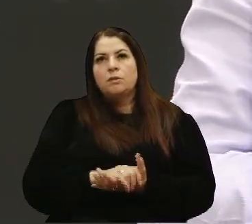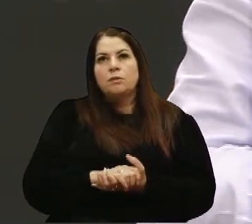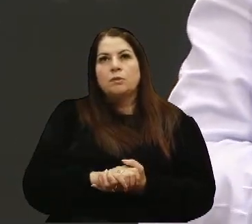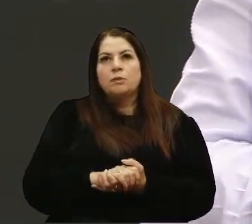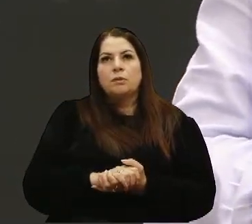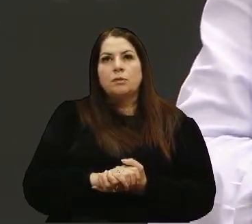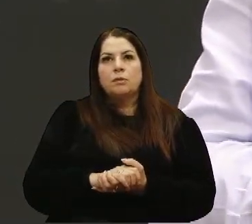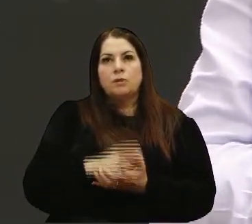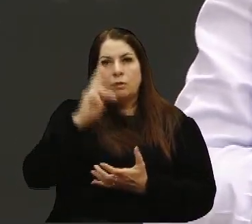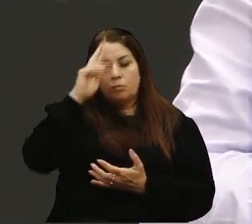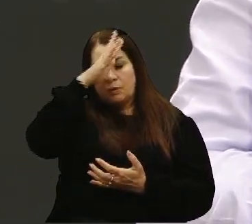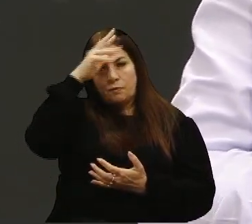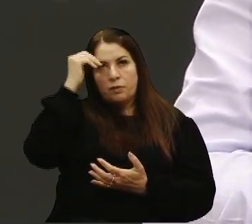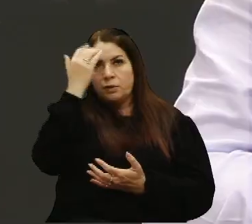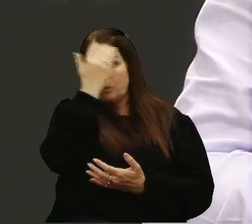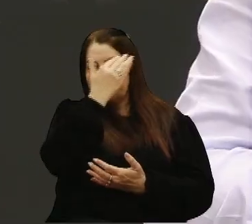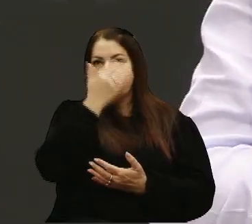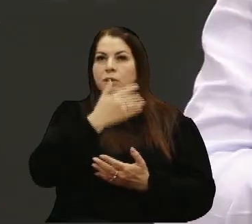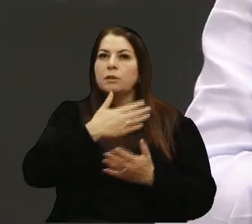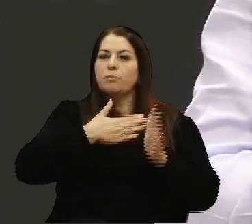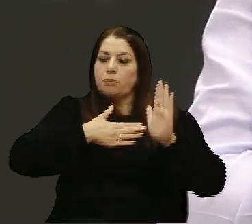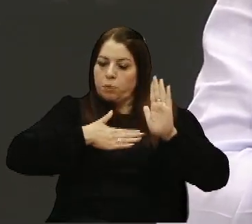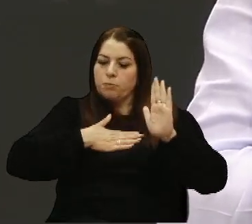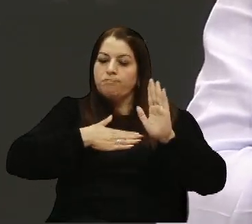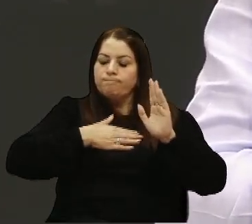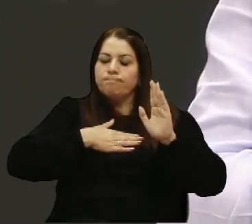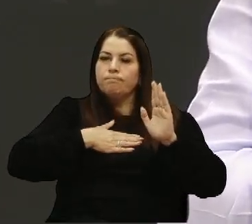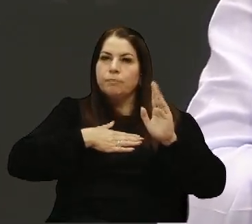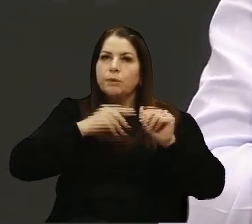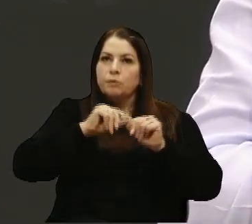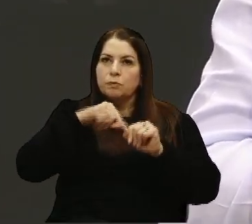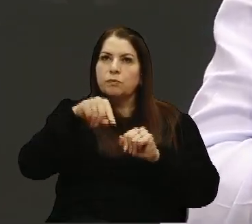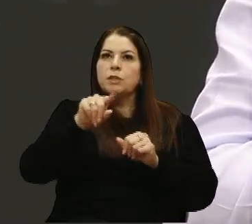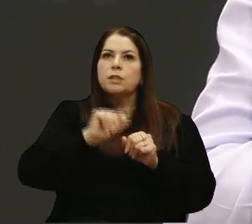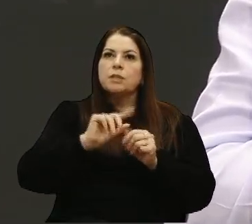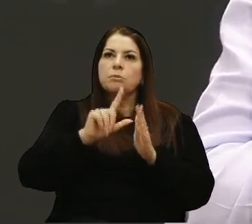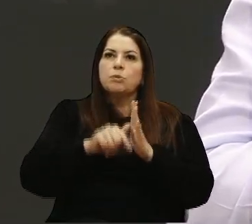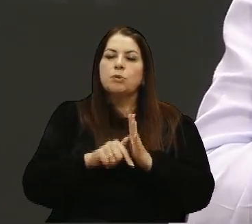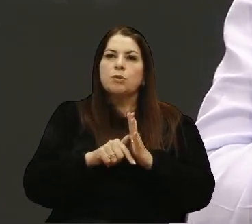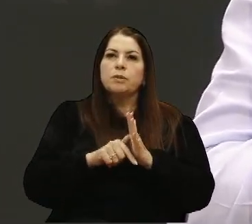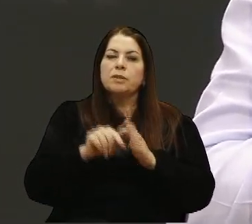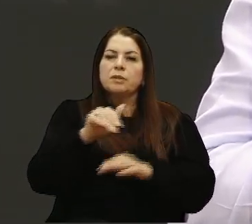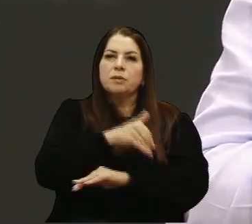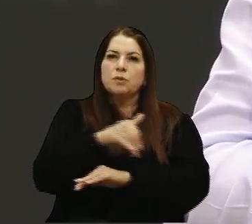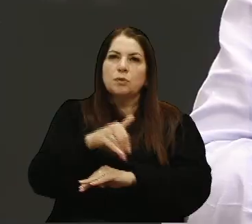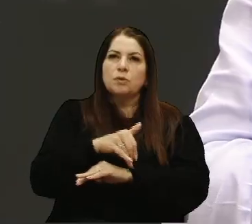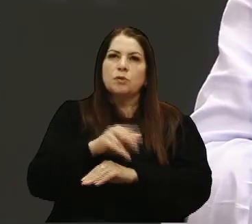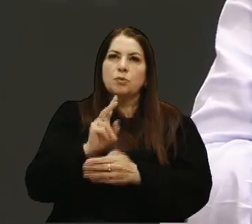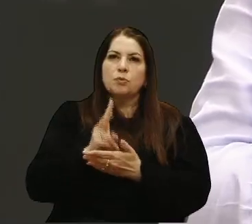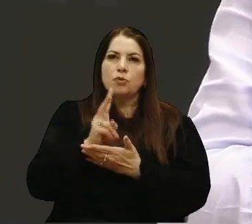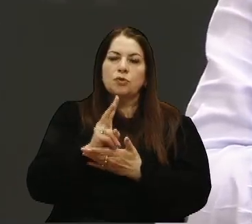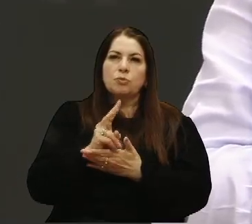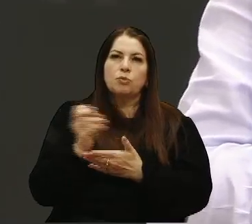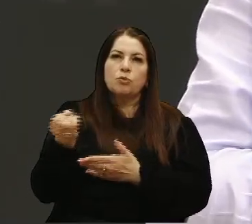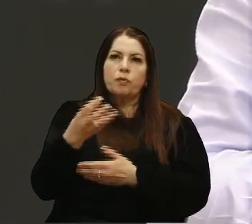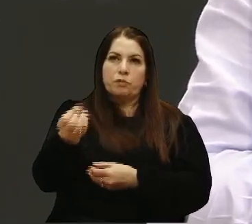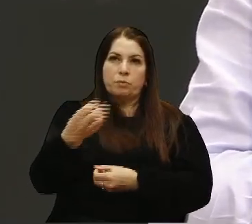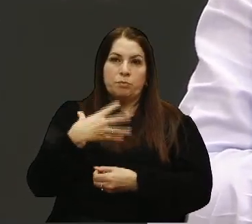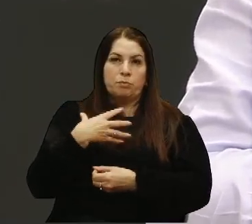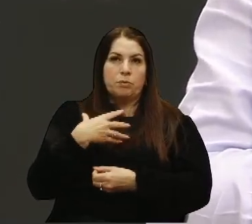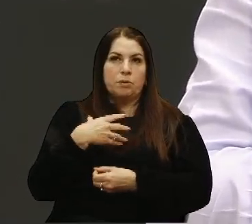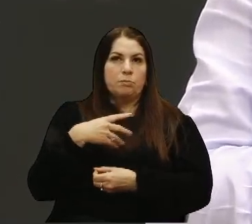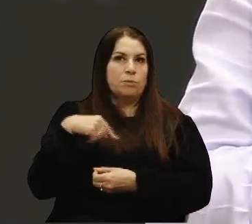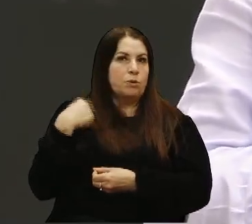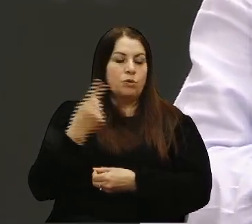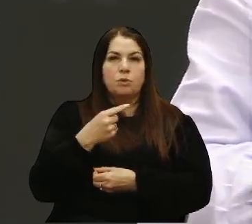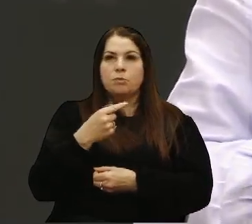ao prefeito Odiló, que se comprometeu a, posteriormente, essas ruas aqui, mandar um novo encaminhamento. Mas aqui nós